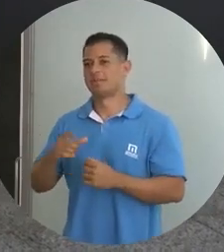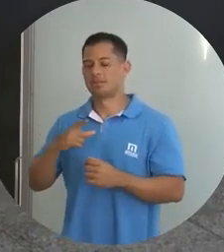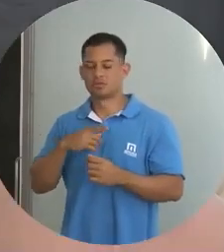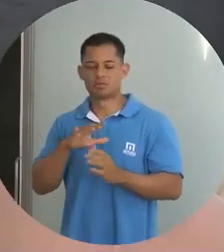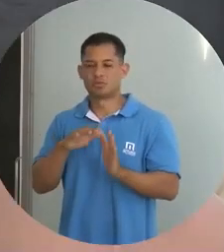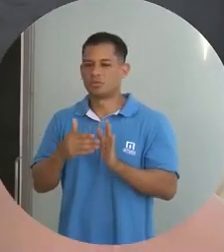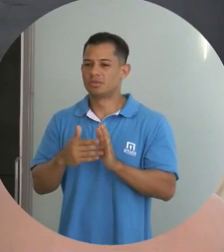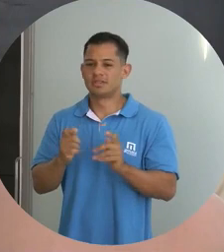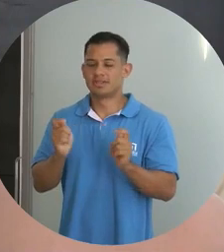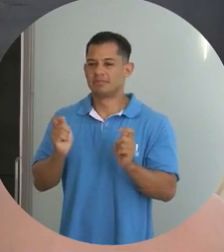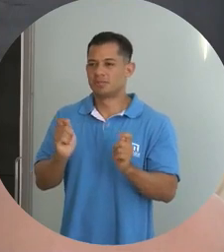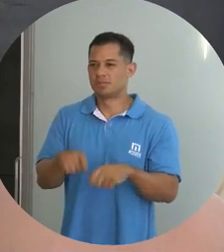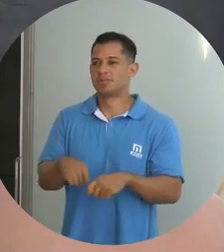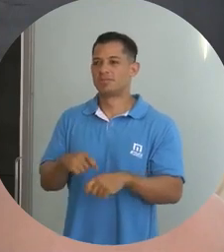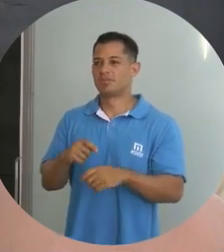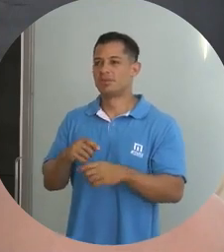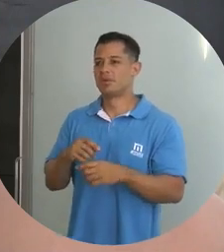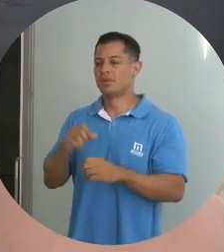possível, industrializada.